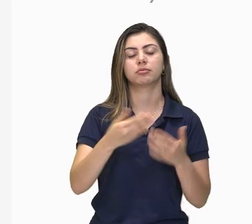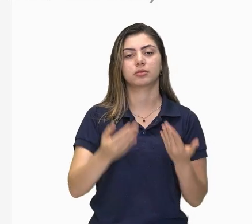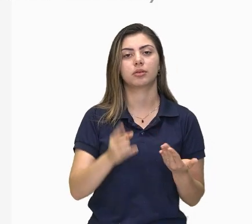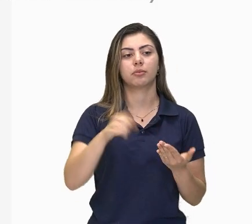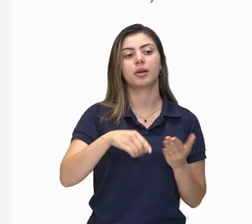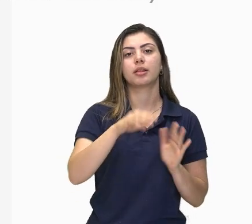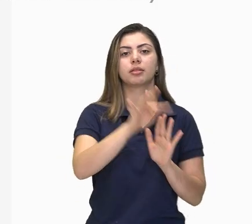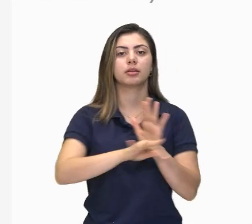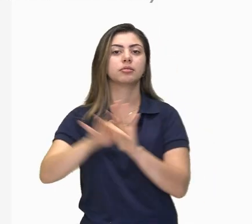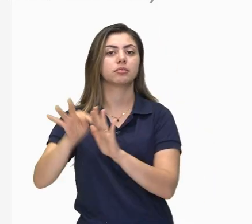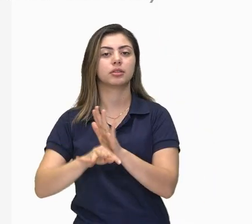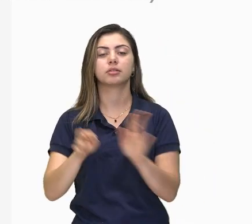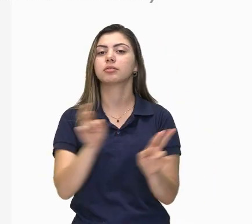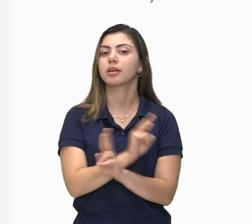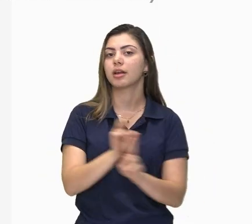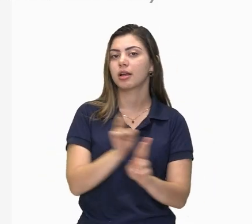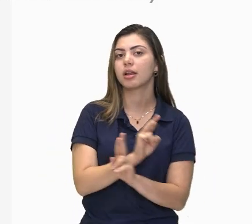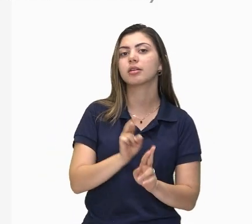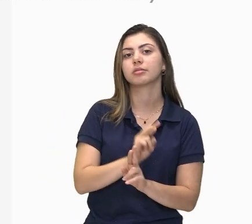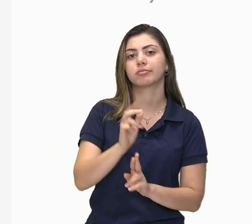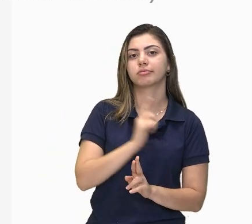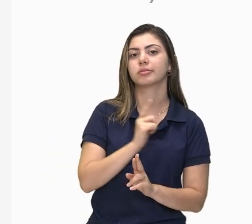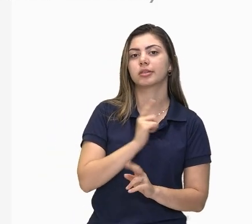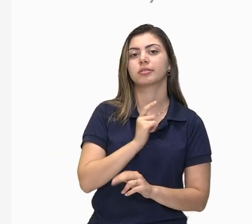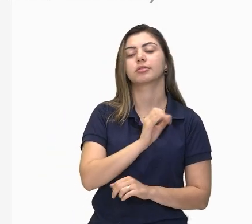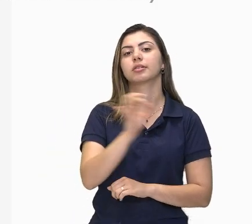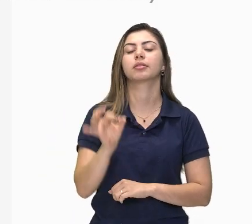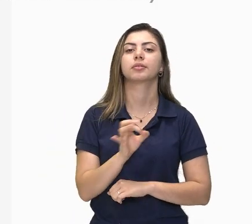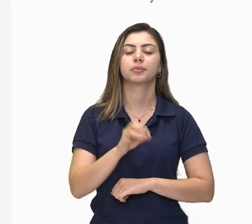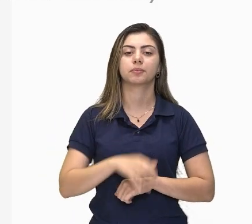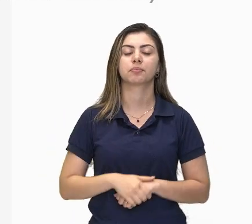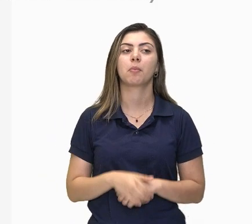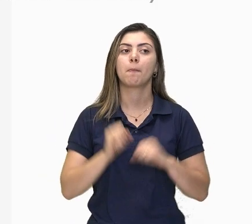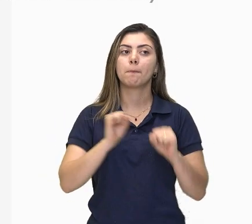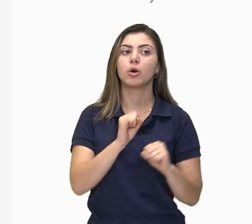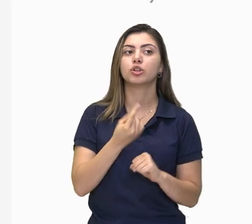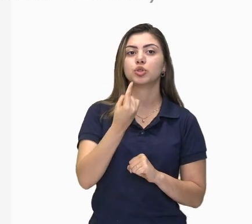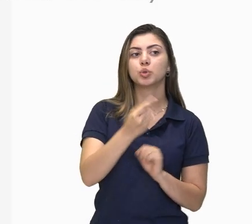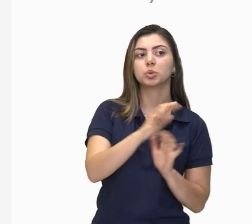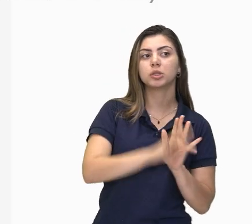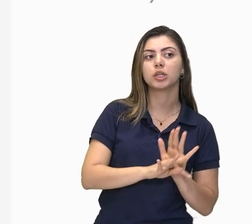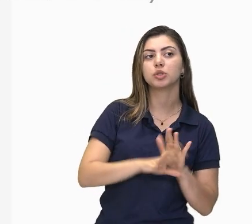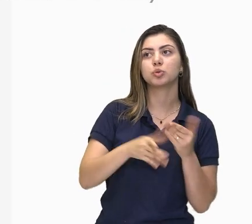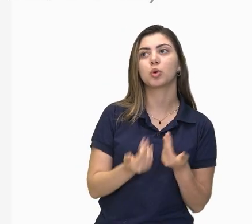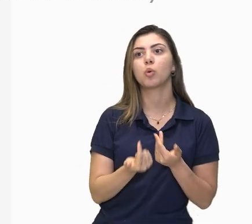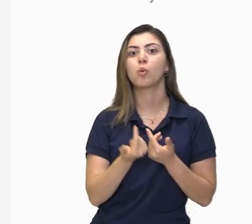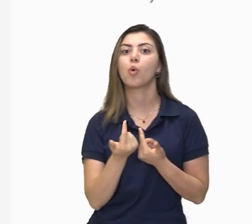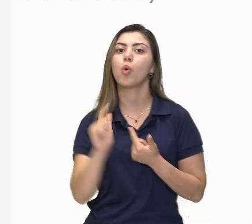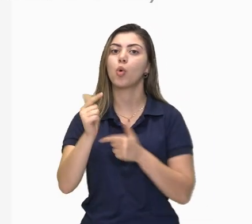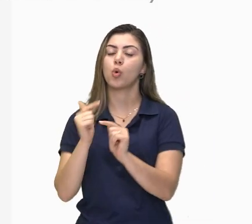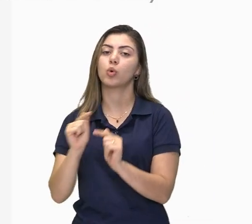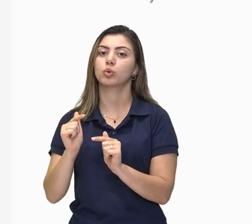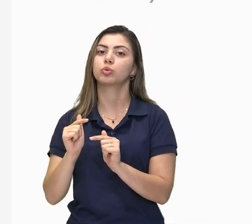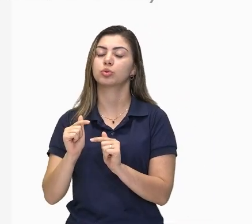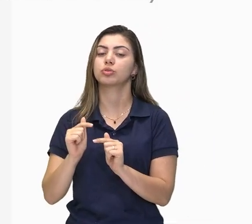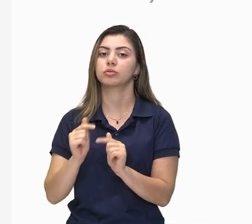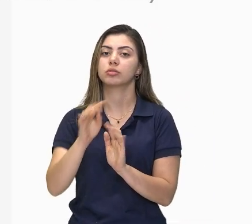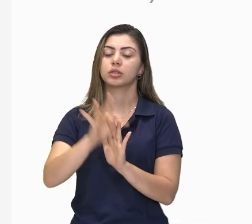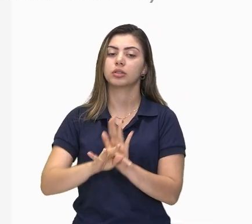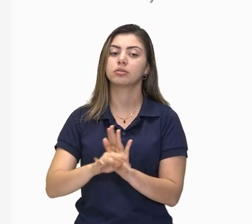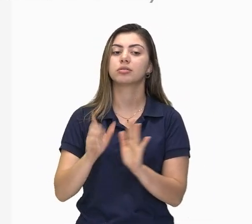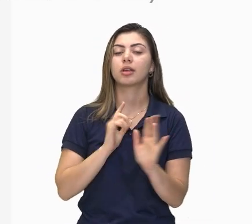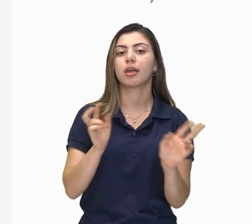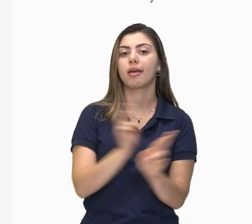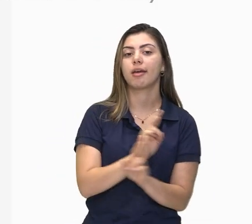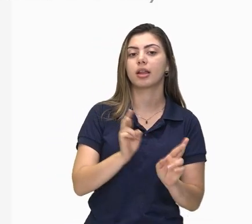fenômeno se trata do diálogo de um texto com um ou mais textos. Entende-se aqui como texto qualquer tipo